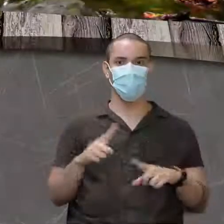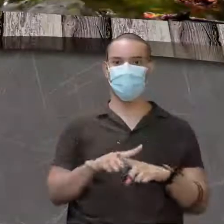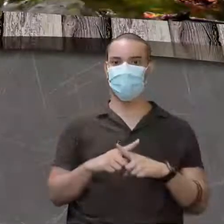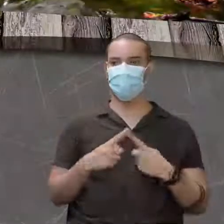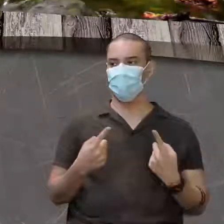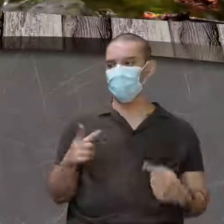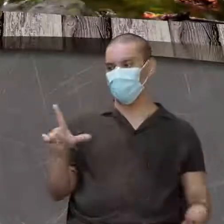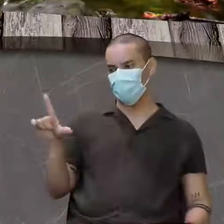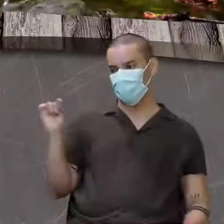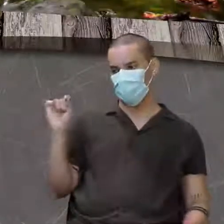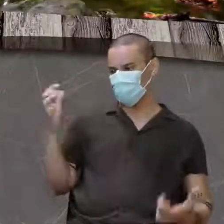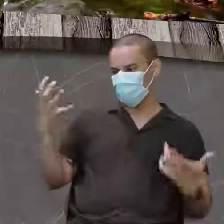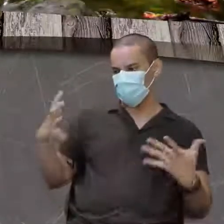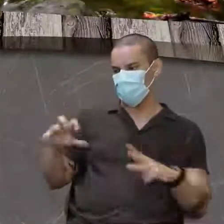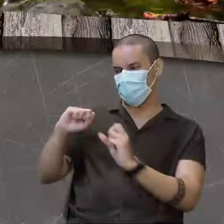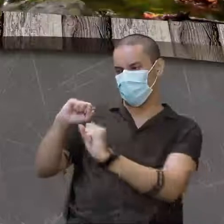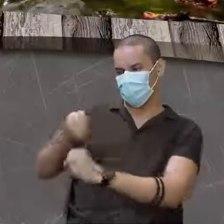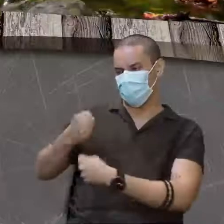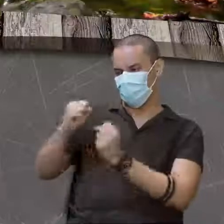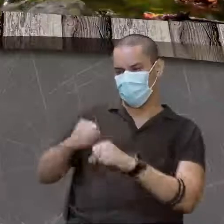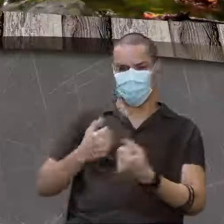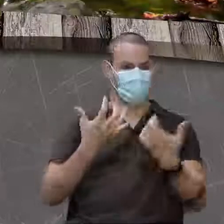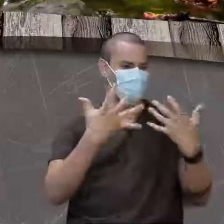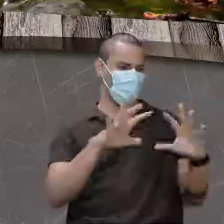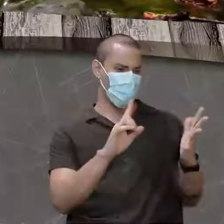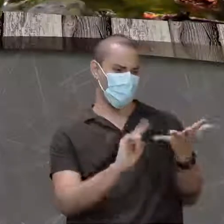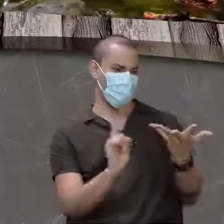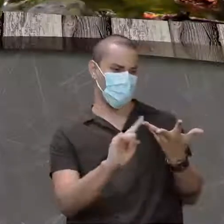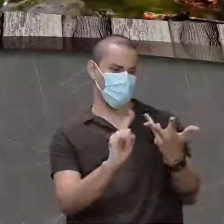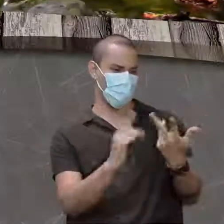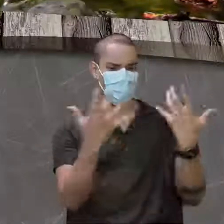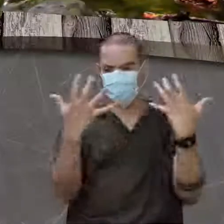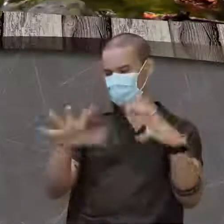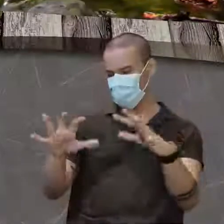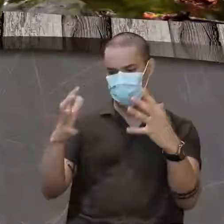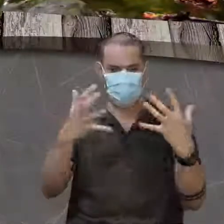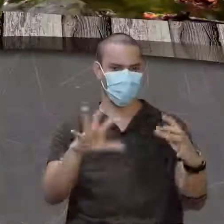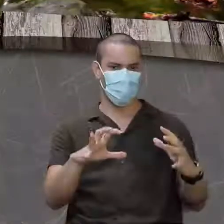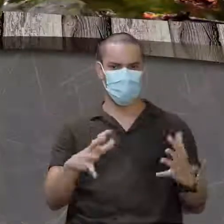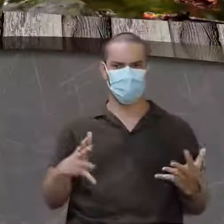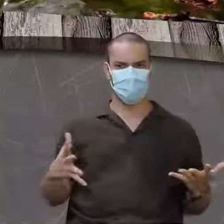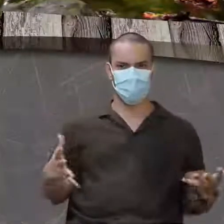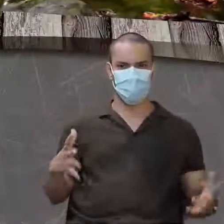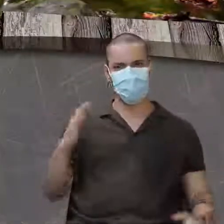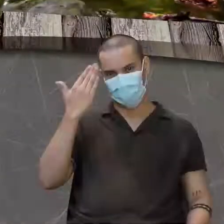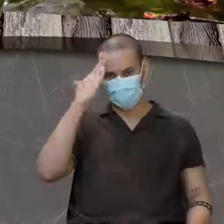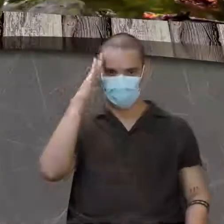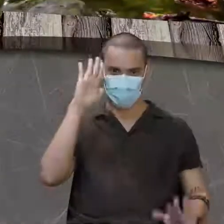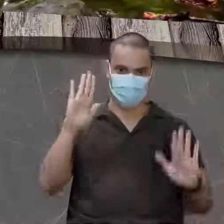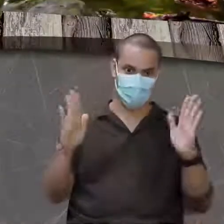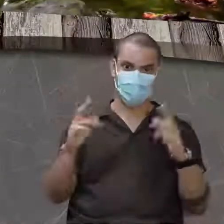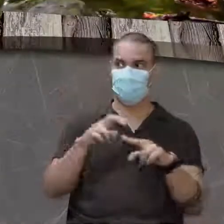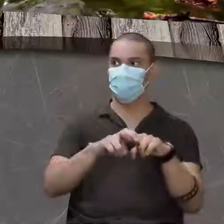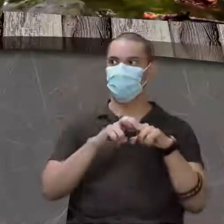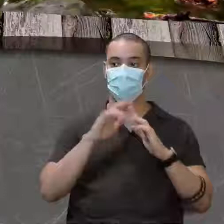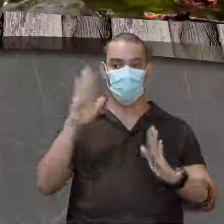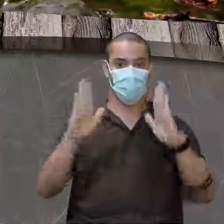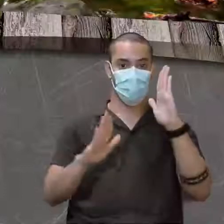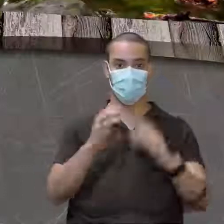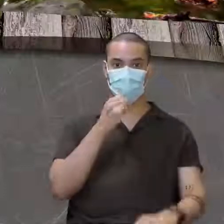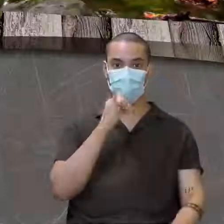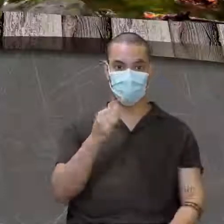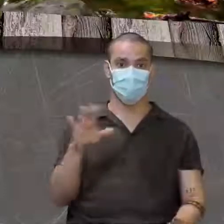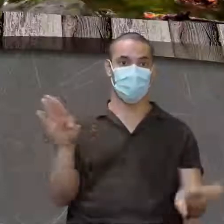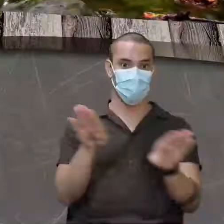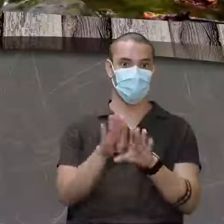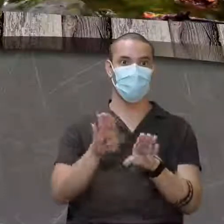ele vai selecionando, não quer mais limpar, não quer mais fazer certas atividades. Entendeu? Então, o nível de energia também tem a ver com